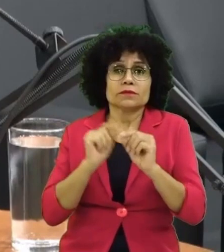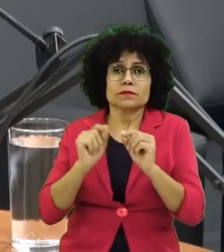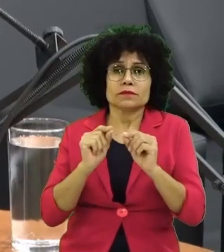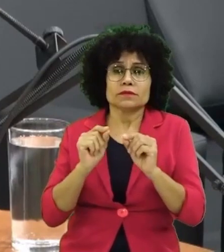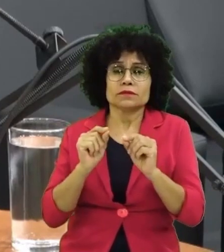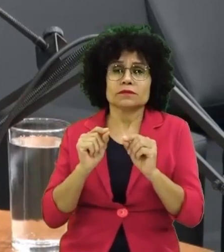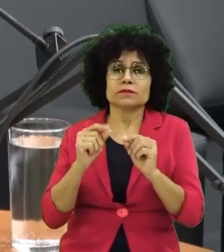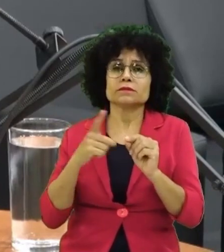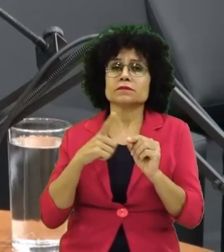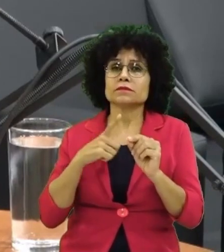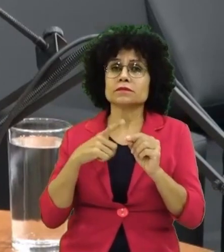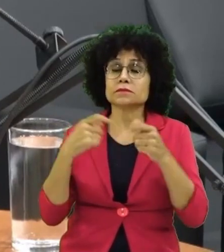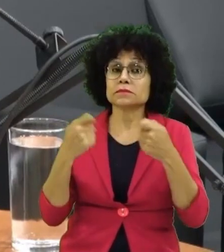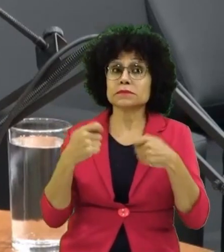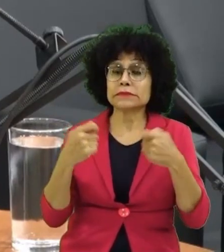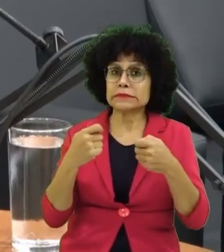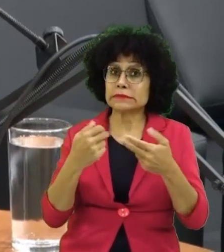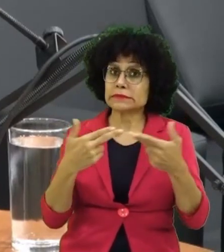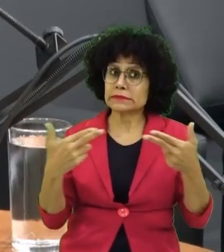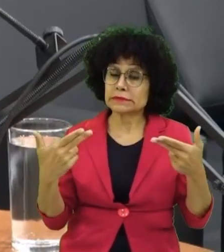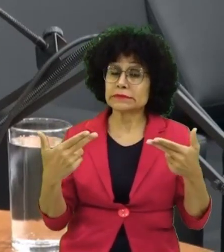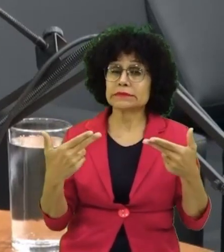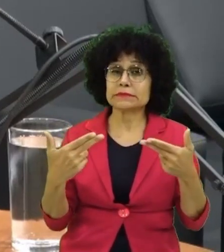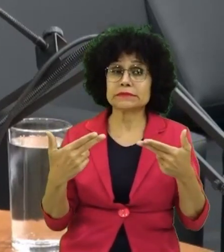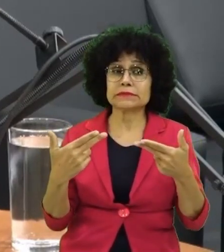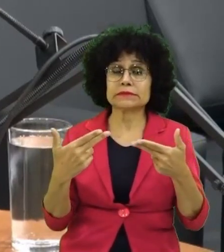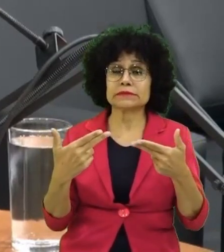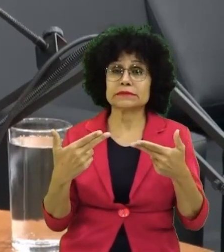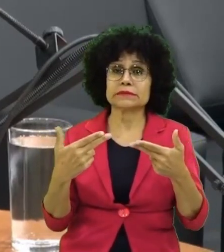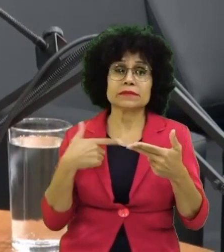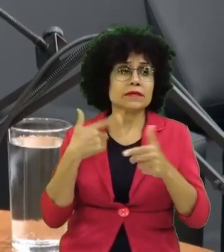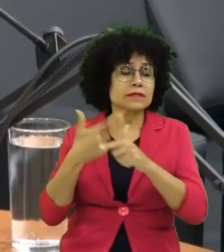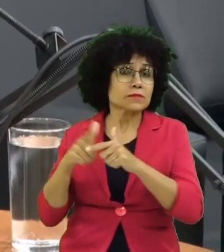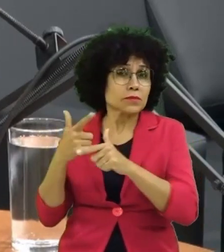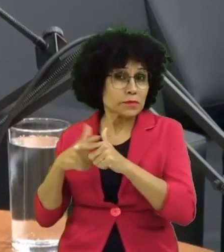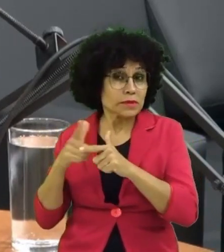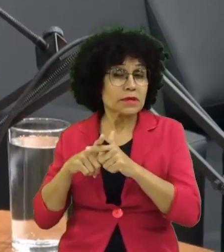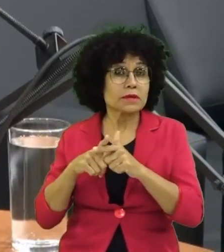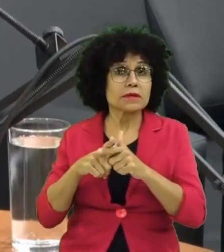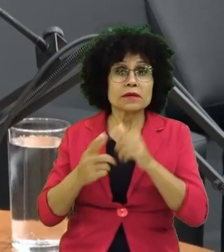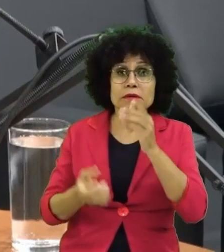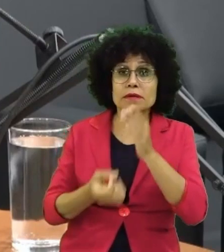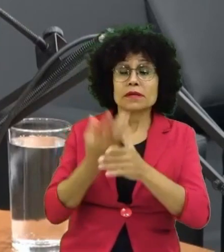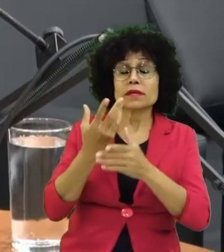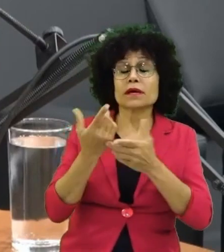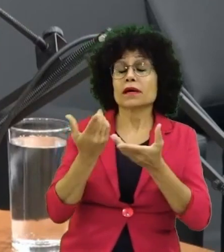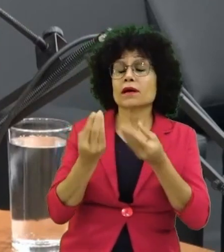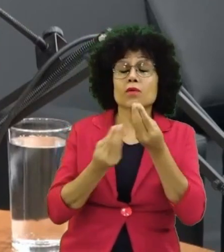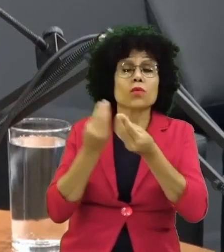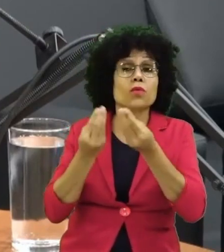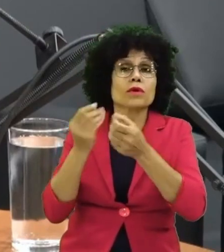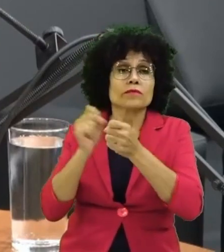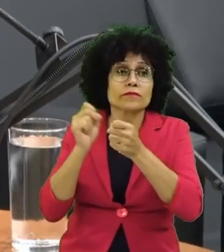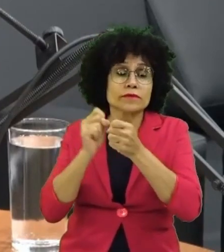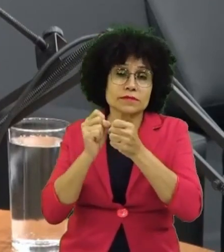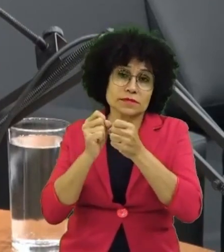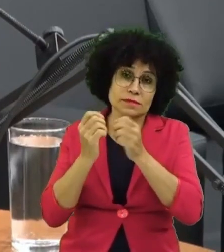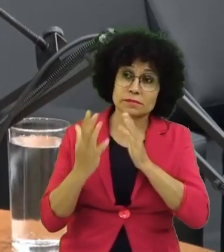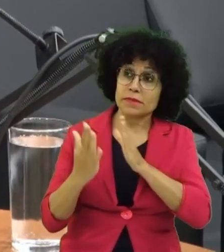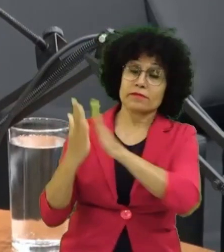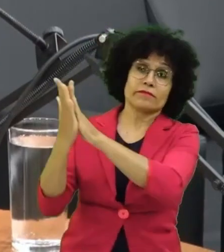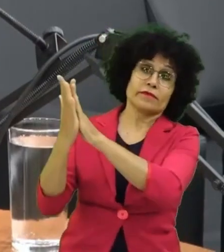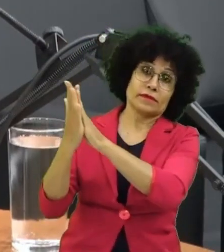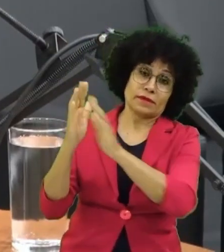nós temos aí índices alarmantes e nós precisamos criar alternativas para poder enfrentá-los, né?